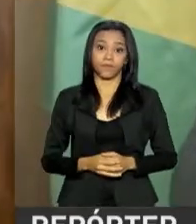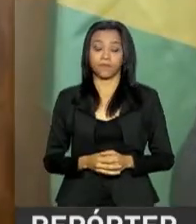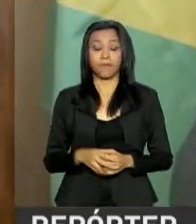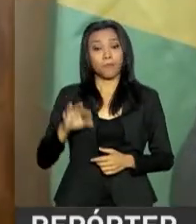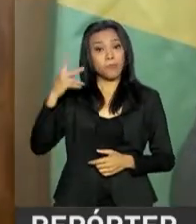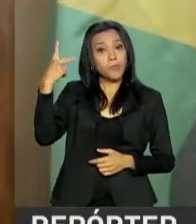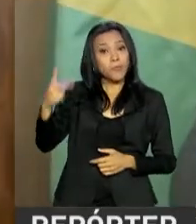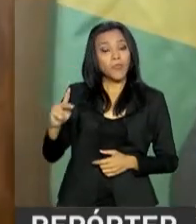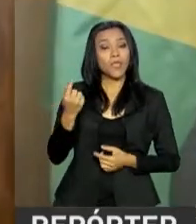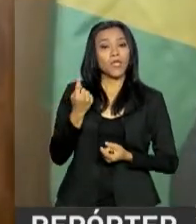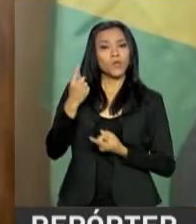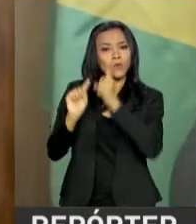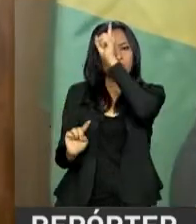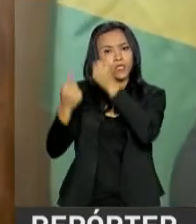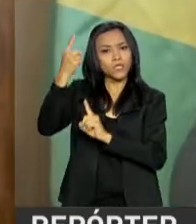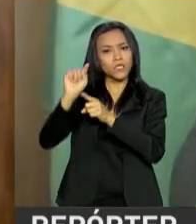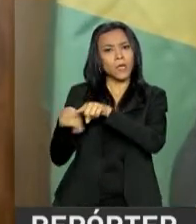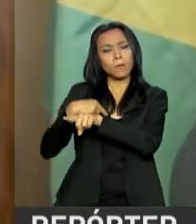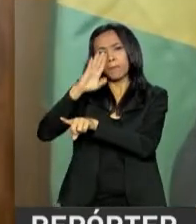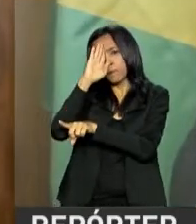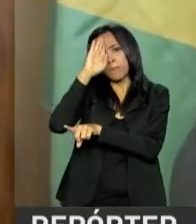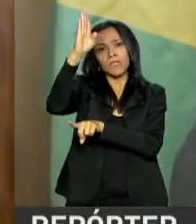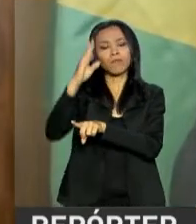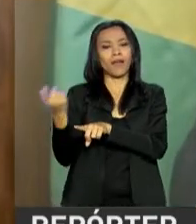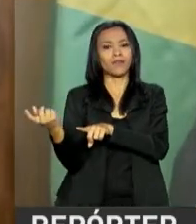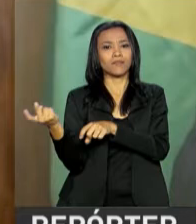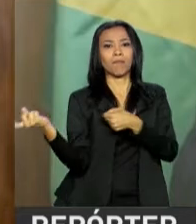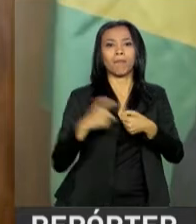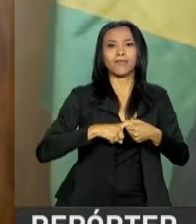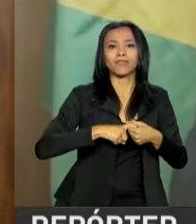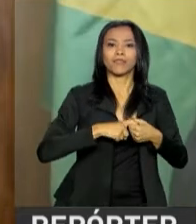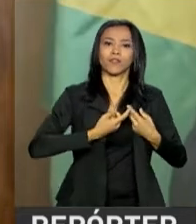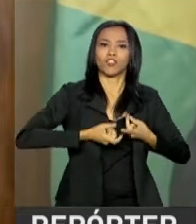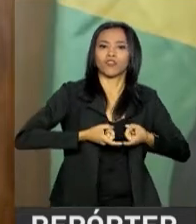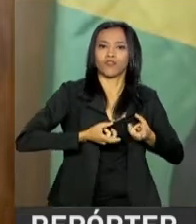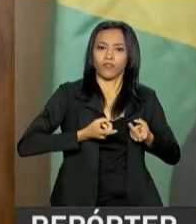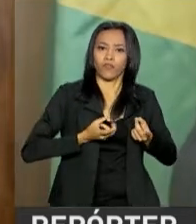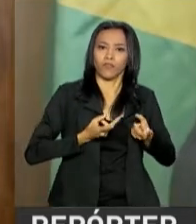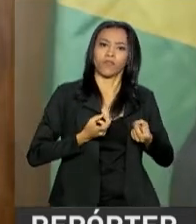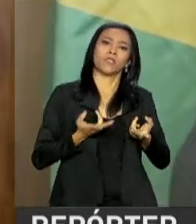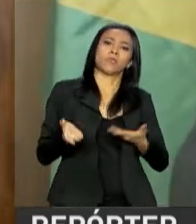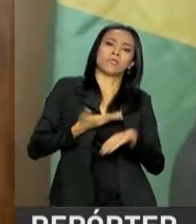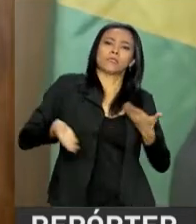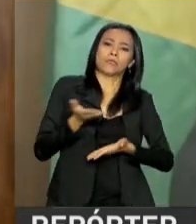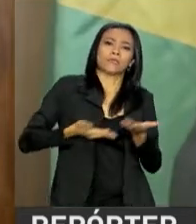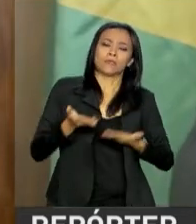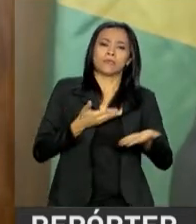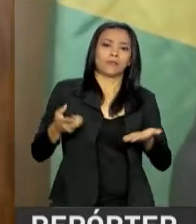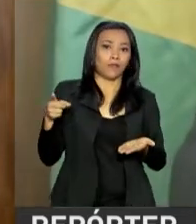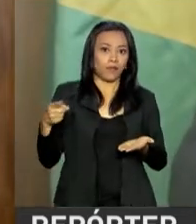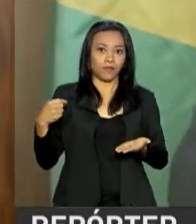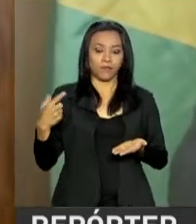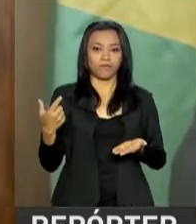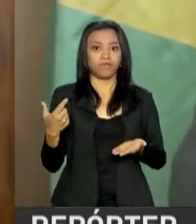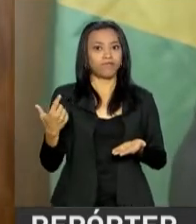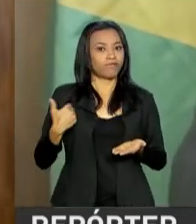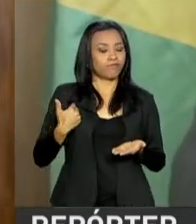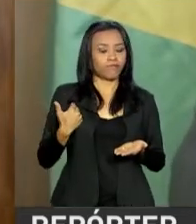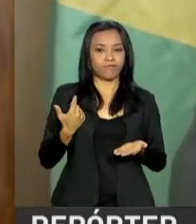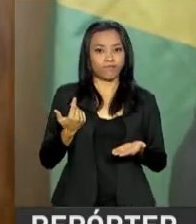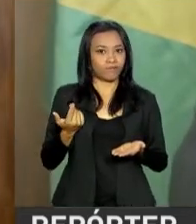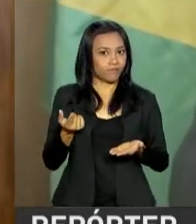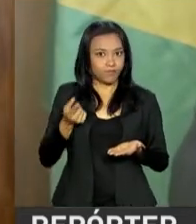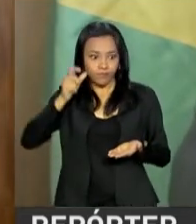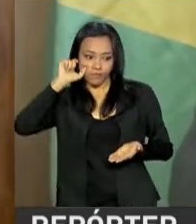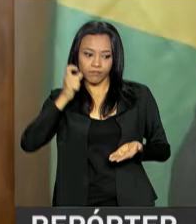O Chile é um dos principais parceiros do Brasil na região, é um grande investidor